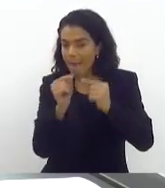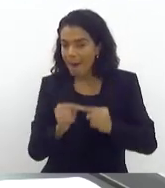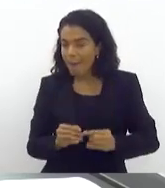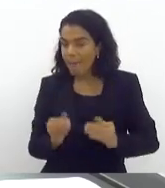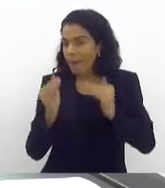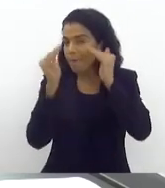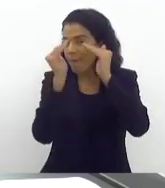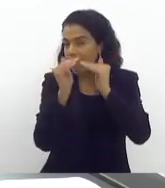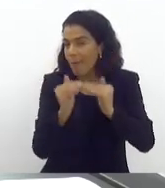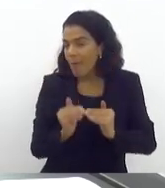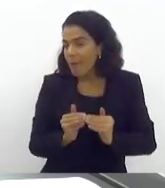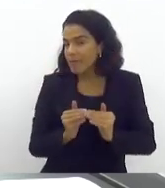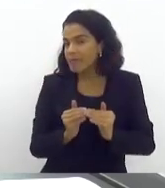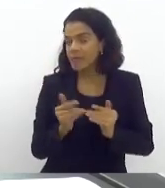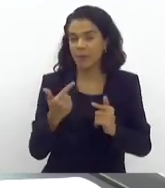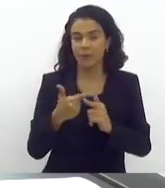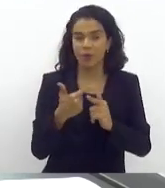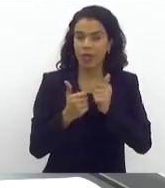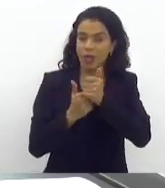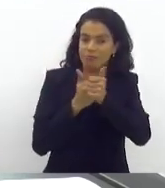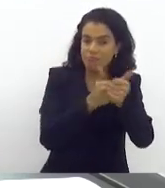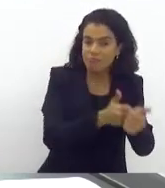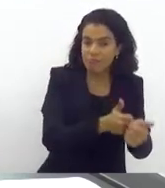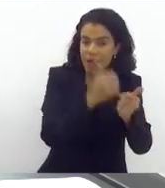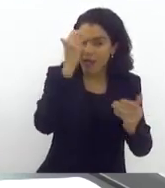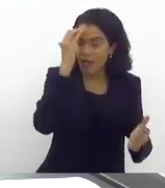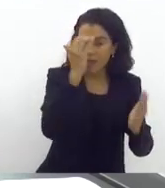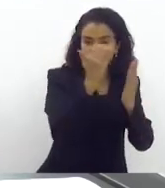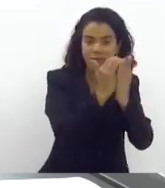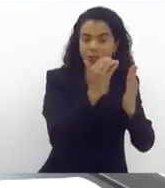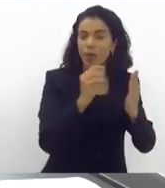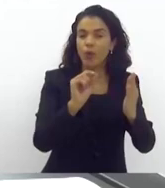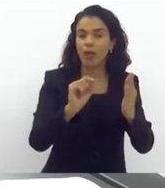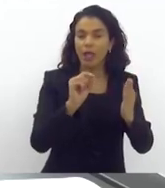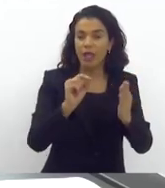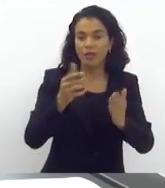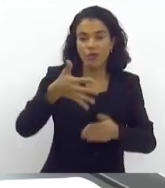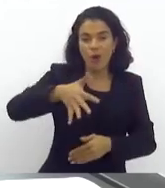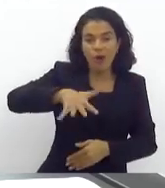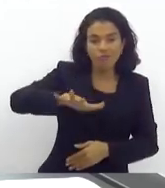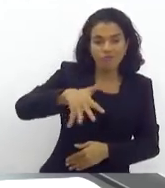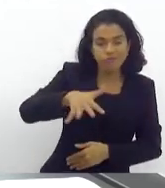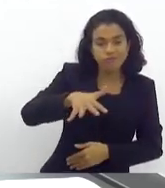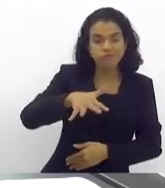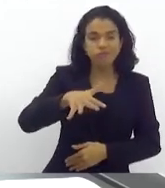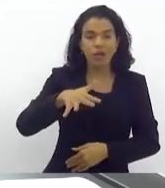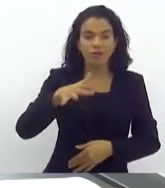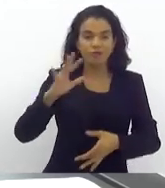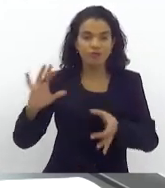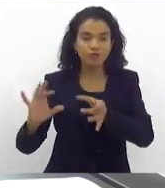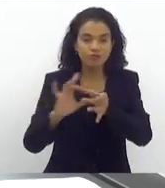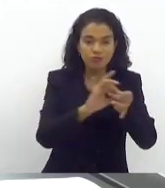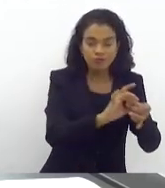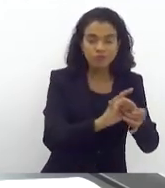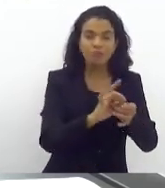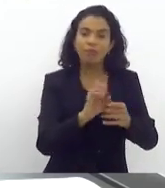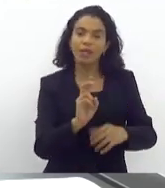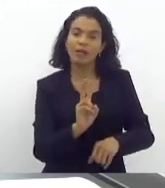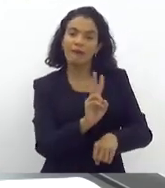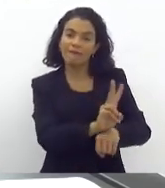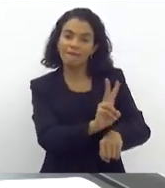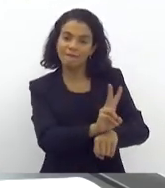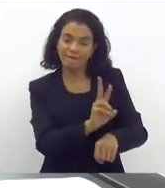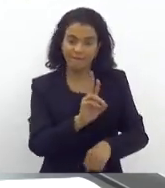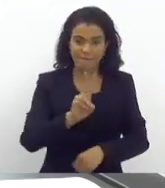eles têm que obedecer a um princípio de uma razoabilidade para que essa reserva de vagas